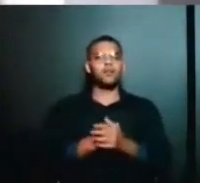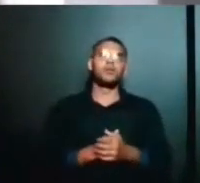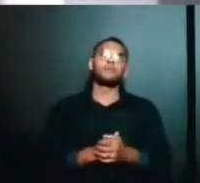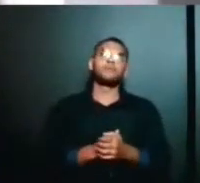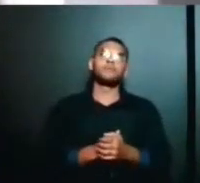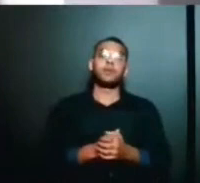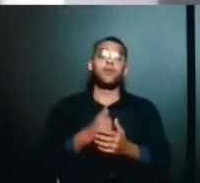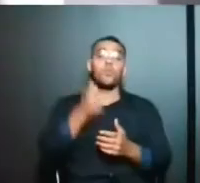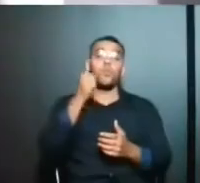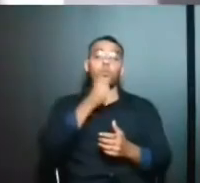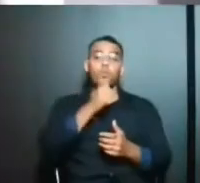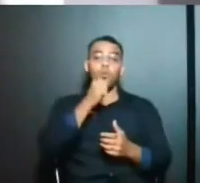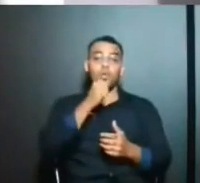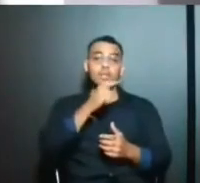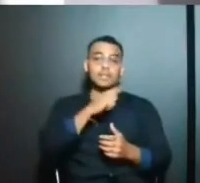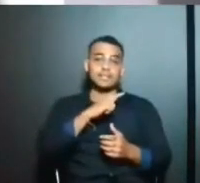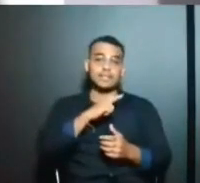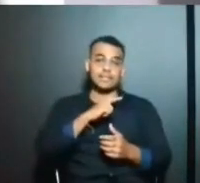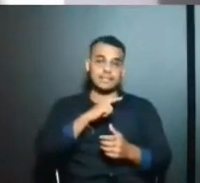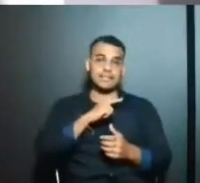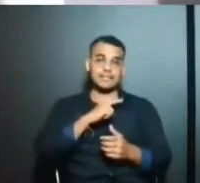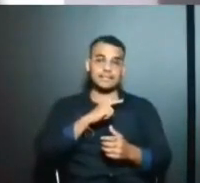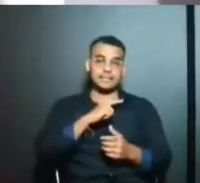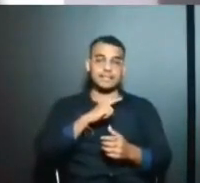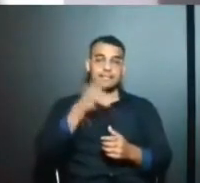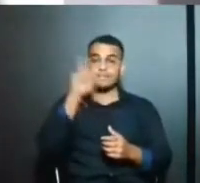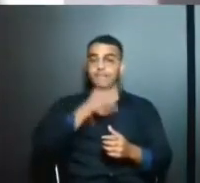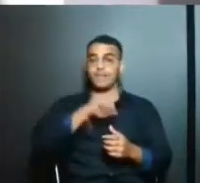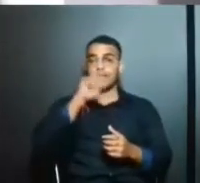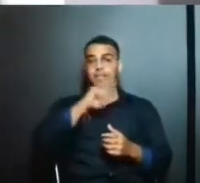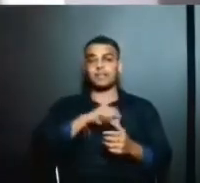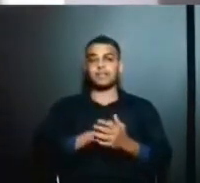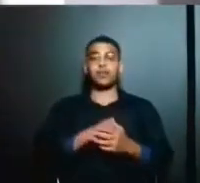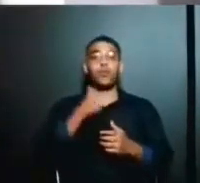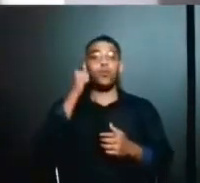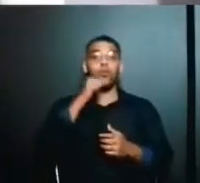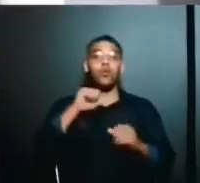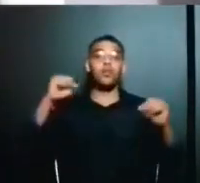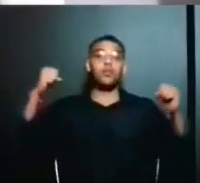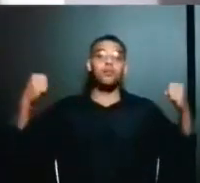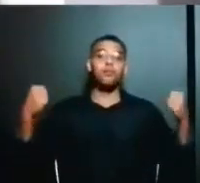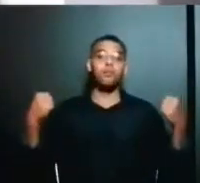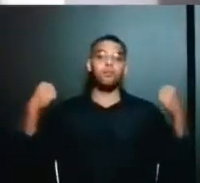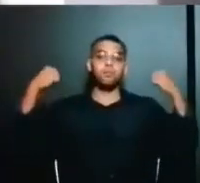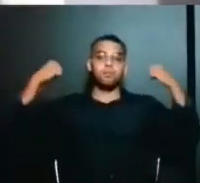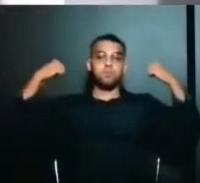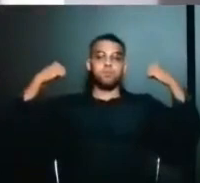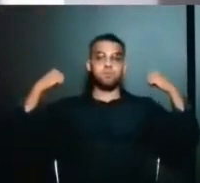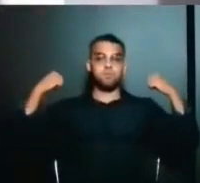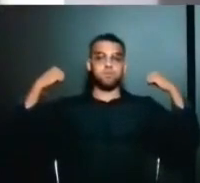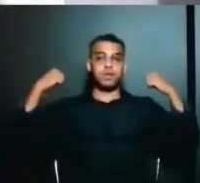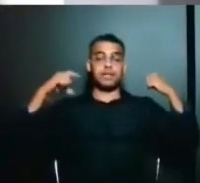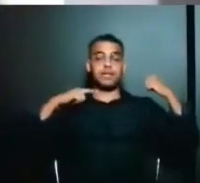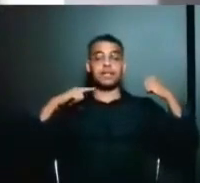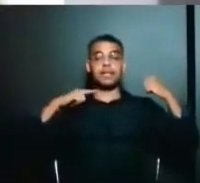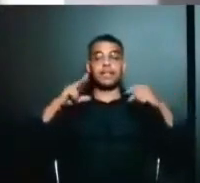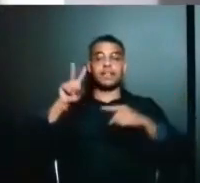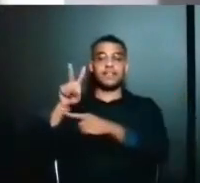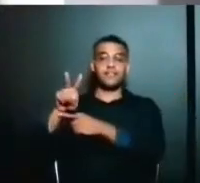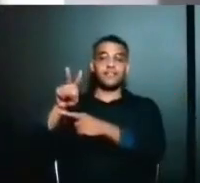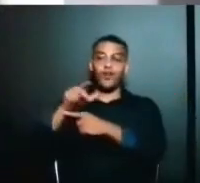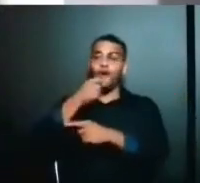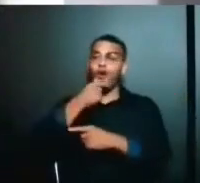nossa sociedade está fadada ao fracasso. Então, mulheres fortes defendem homens bons e homens